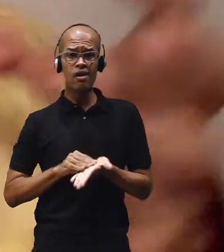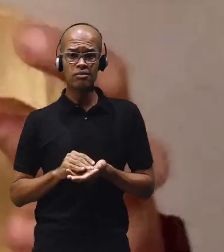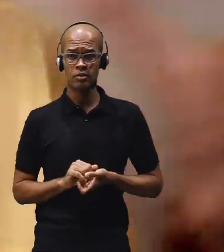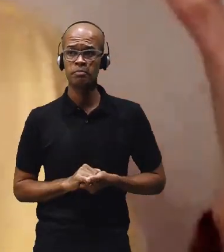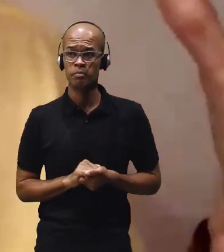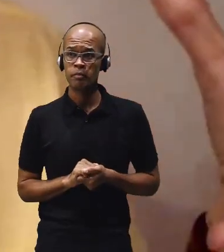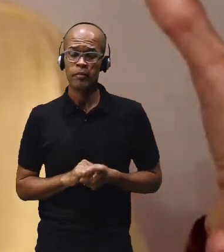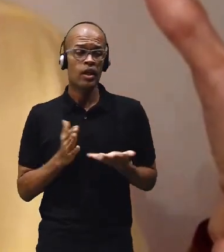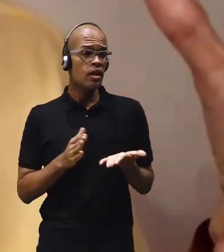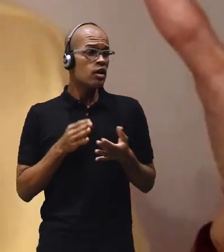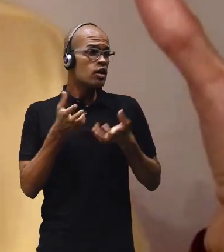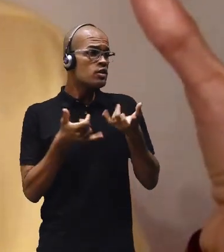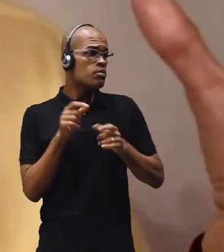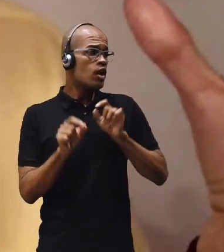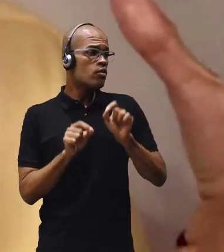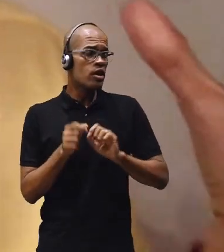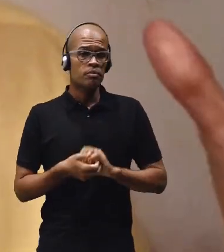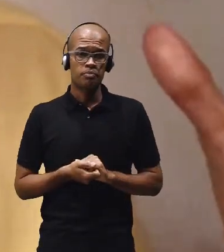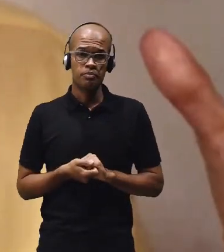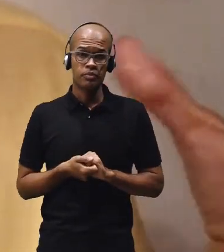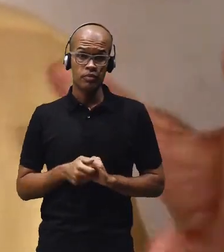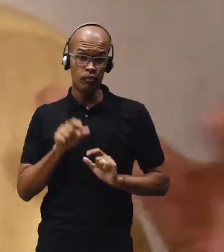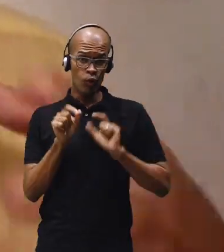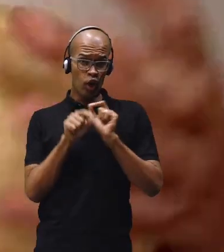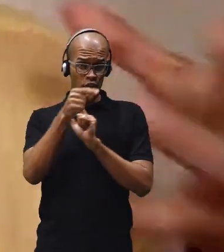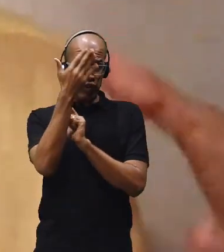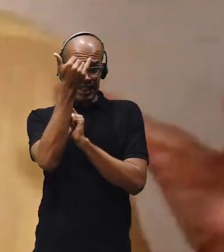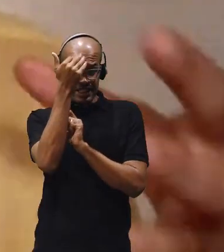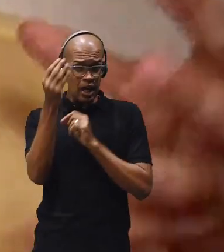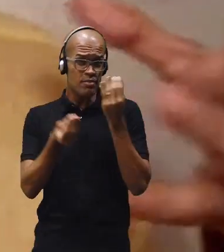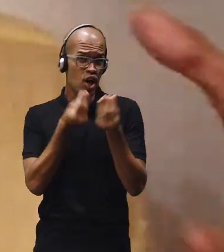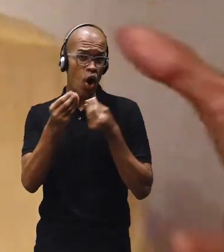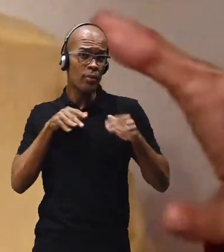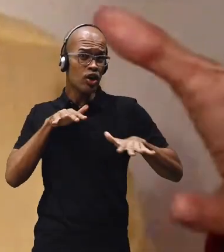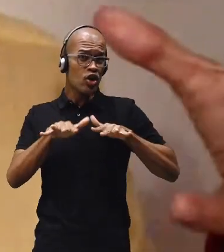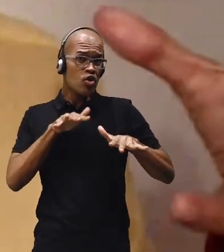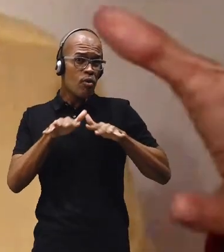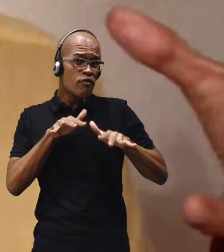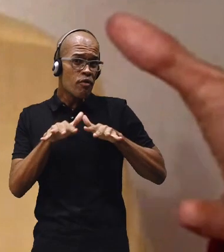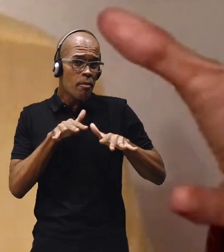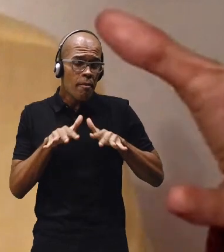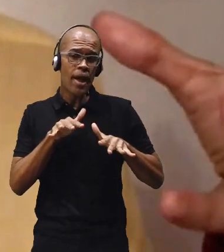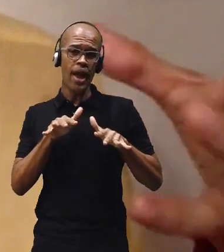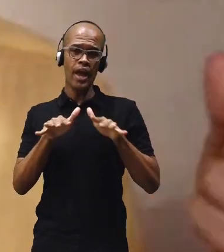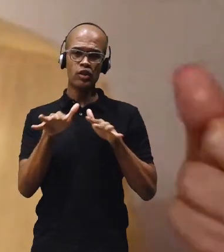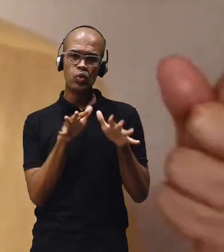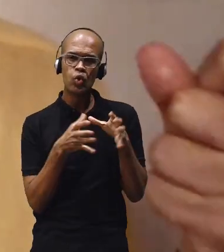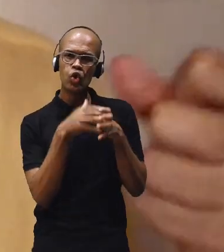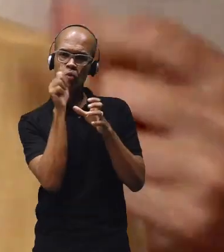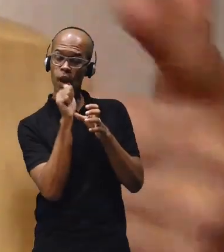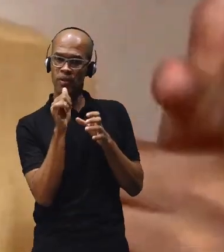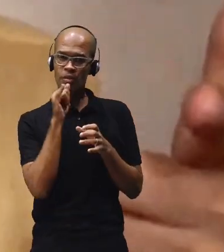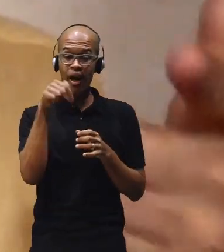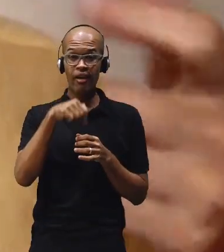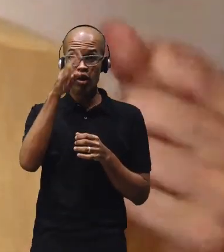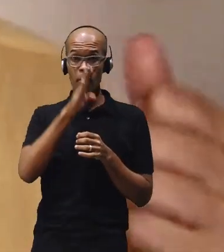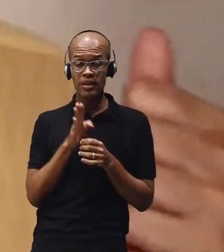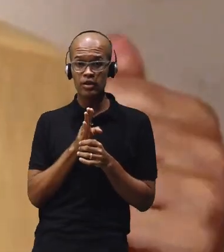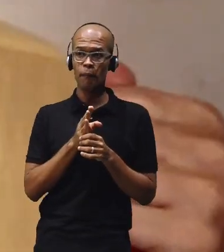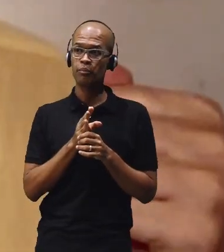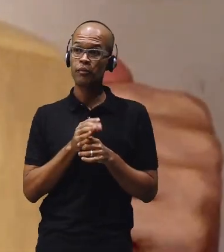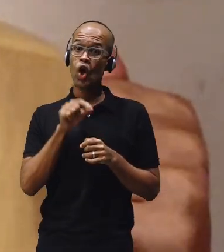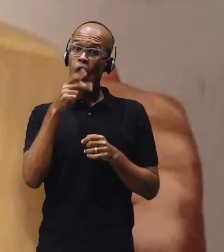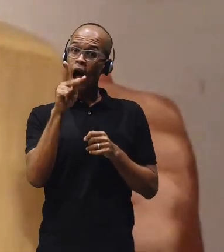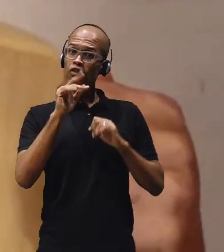Que, quer dizer, o que você sabe? Como é que os movimentos de mulheres, por exemplo, no Brasil, o que